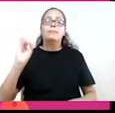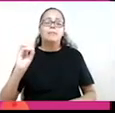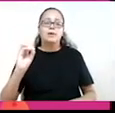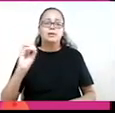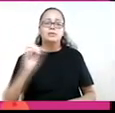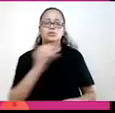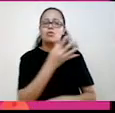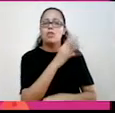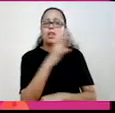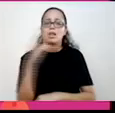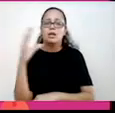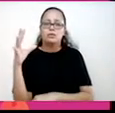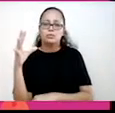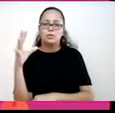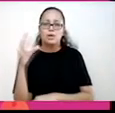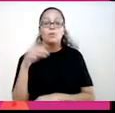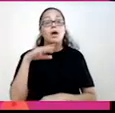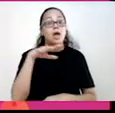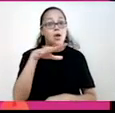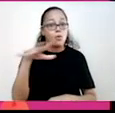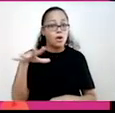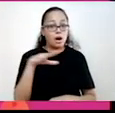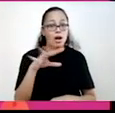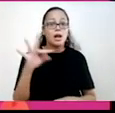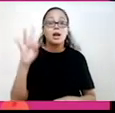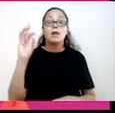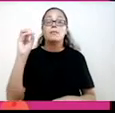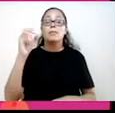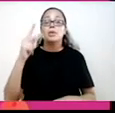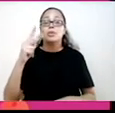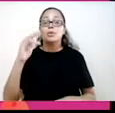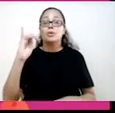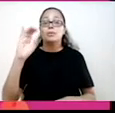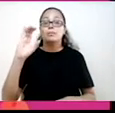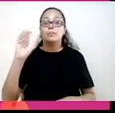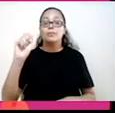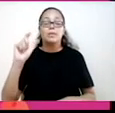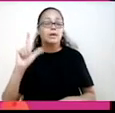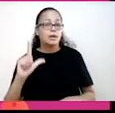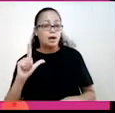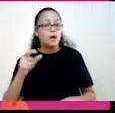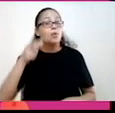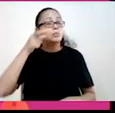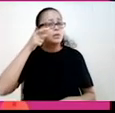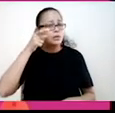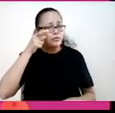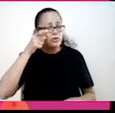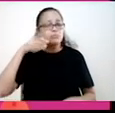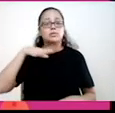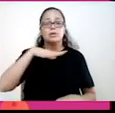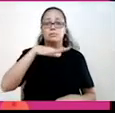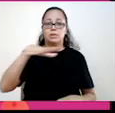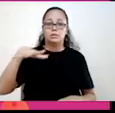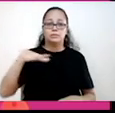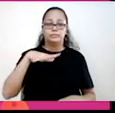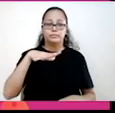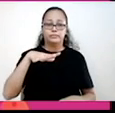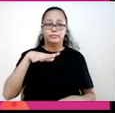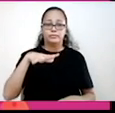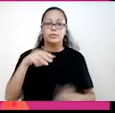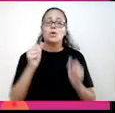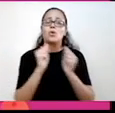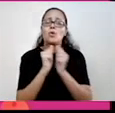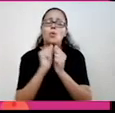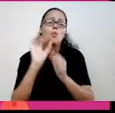uma paisagem típica de clima subtropical. Então, mais uma vez aqui, olha só, nós observamos a paisagem na sua relação com o